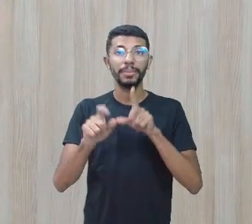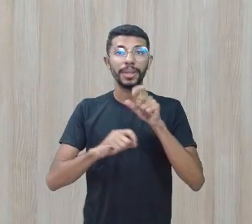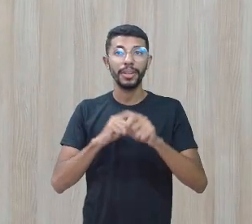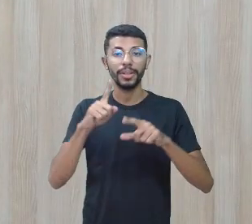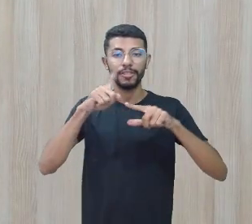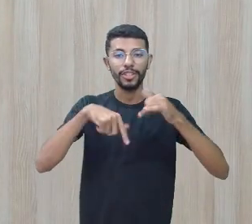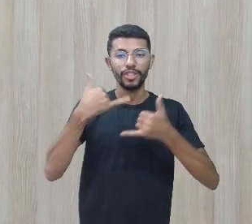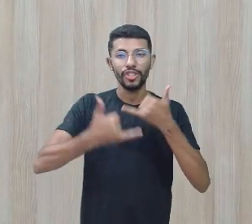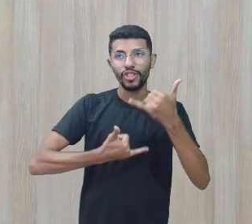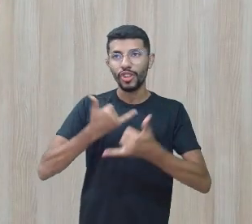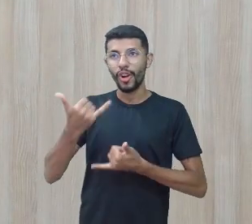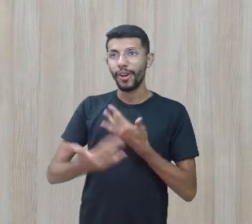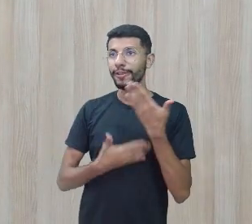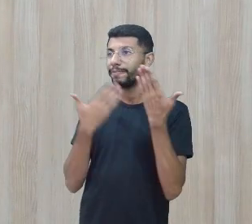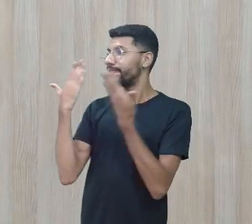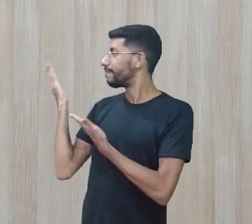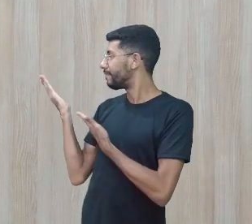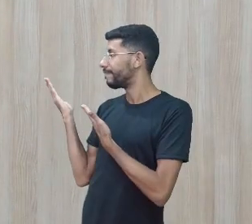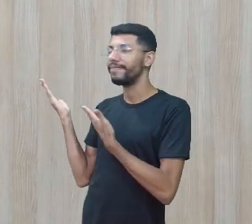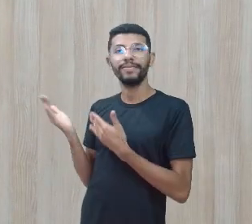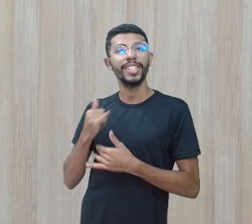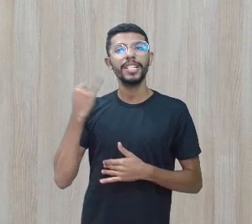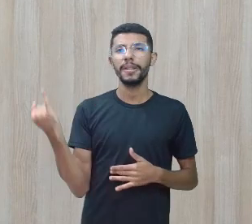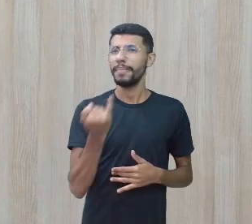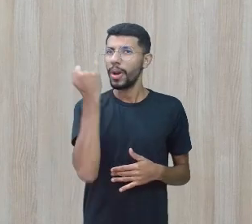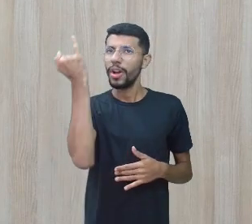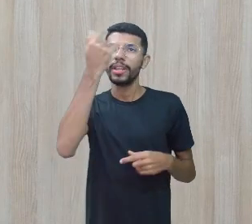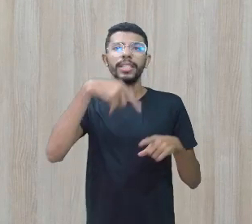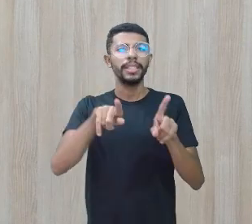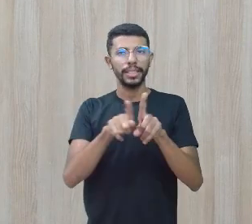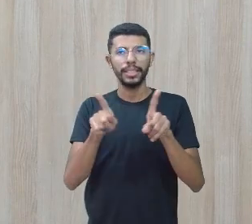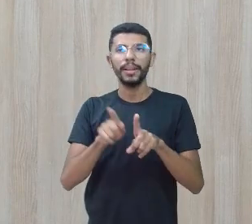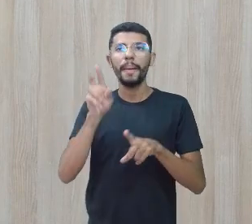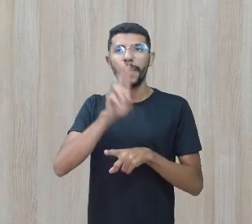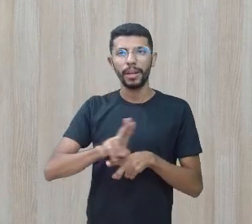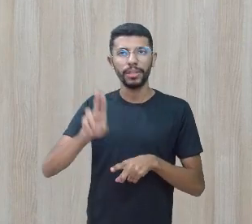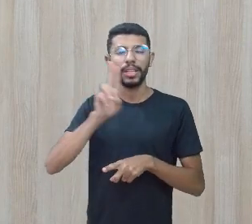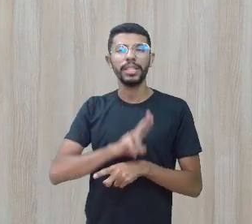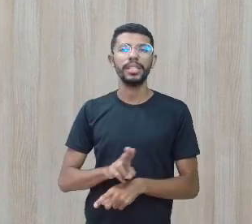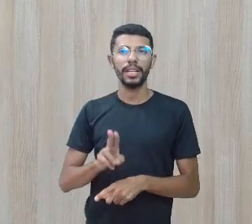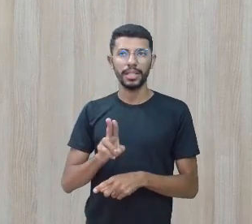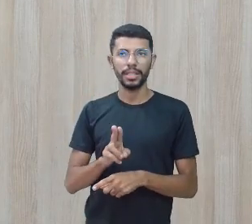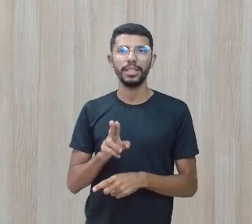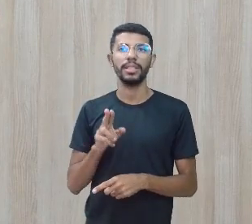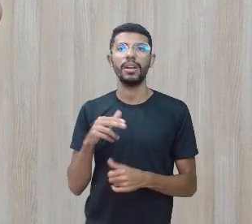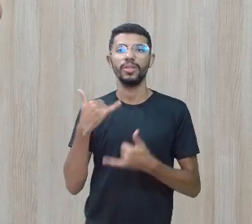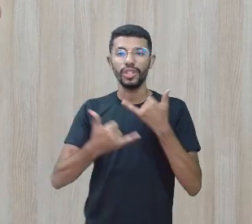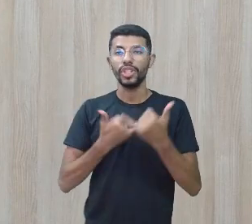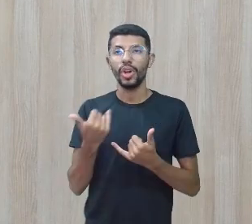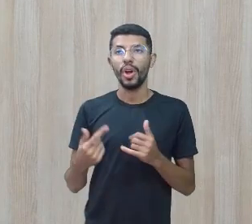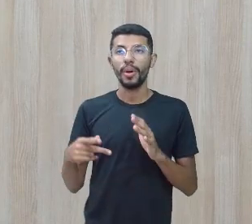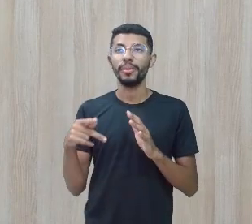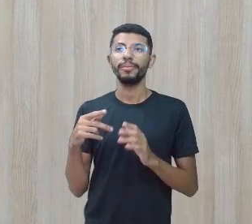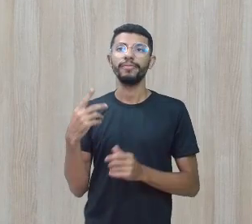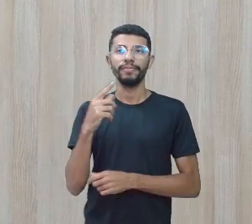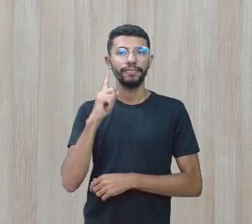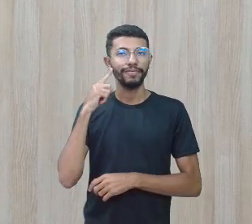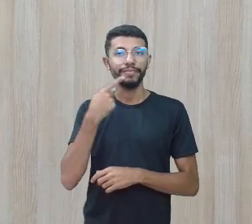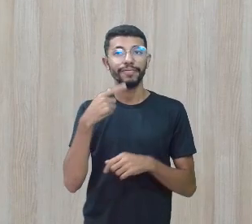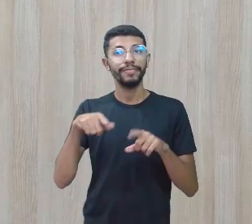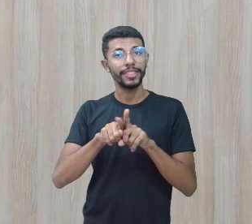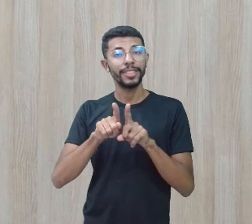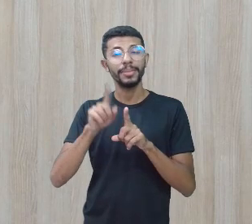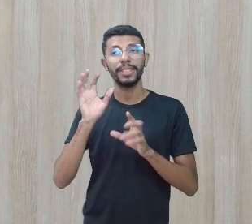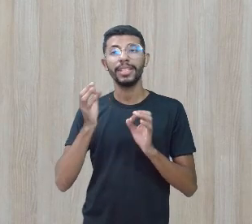Jogos. É importante também a utilização de jogos, não só para os ouvintes, mas para os surdos. Utilizar os